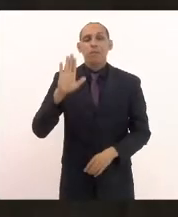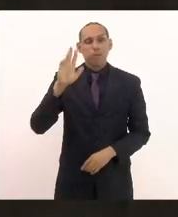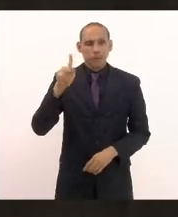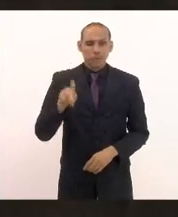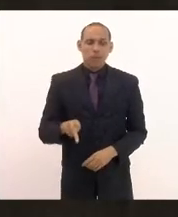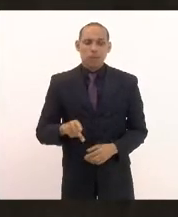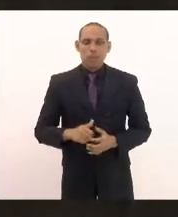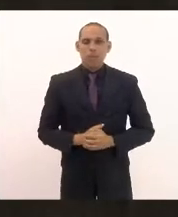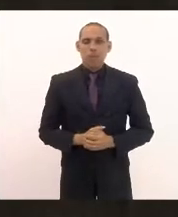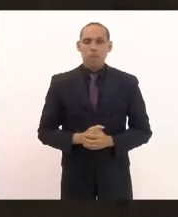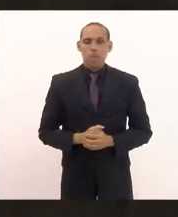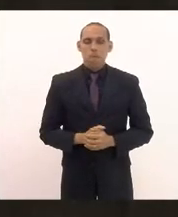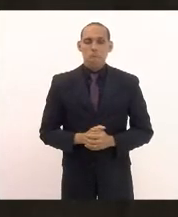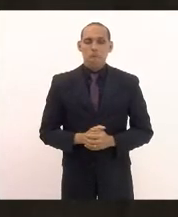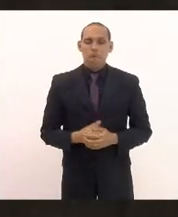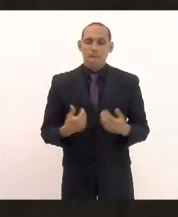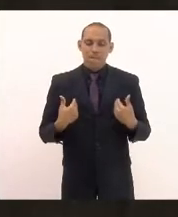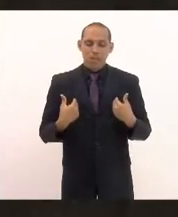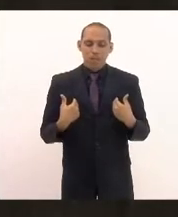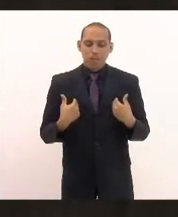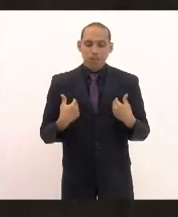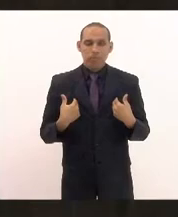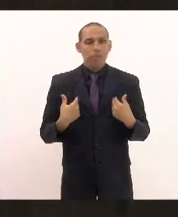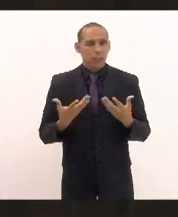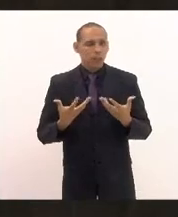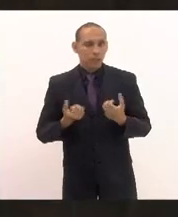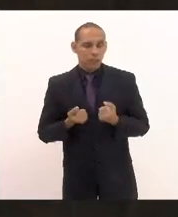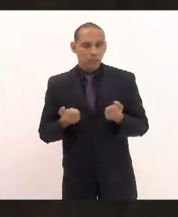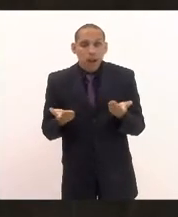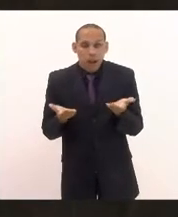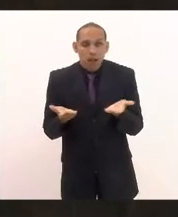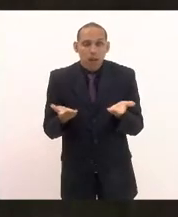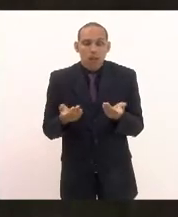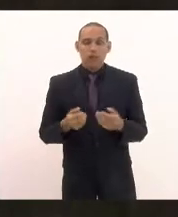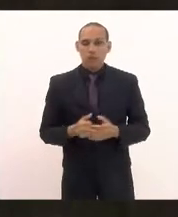presidente, eu recebi agora